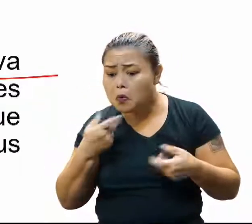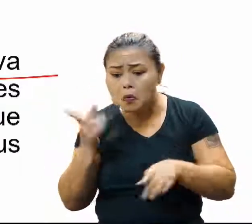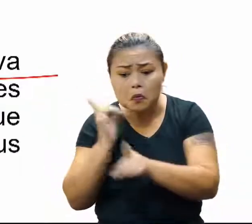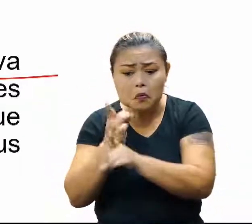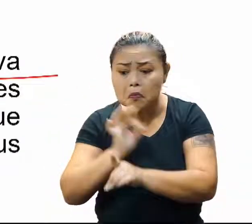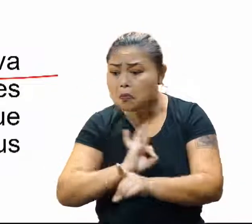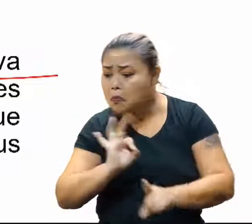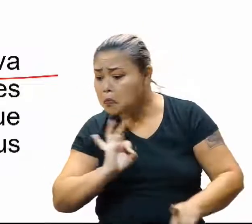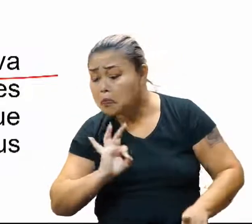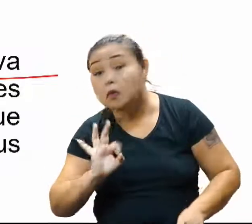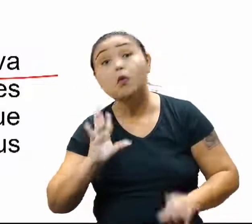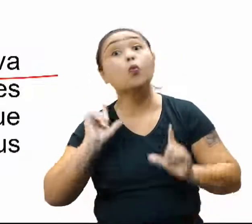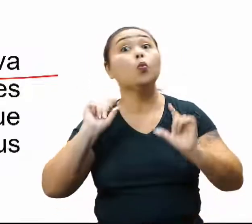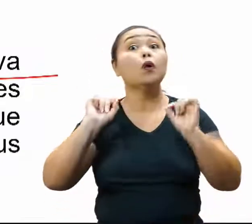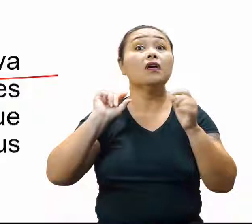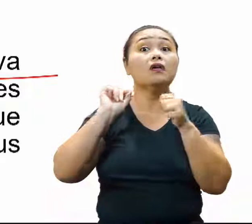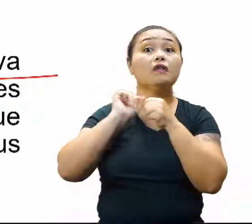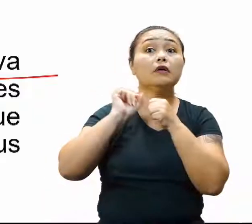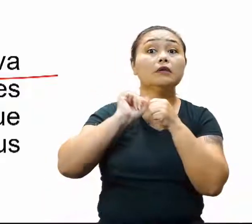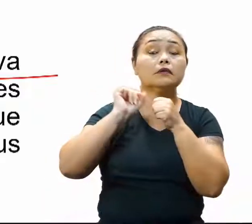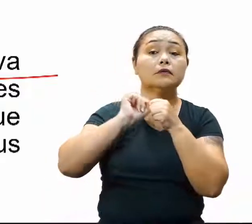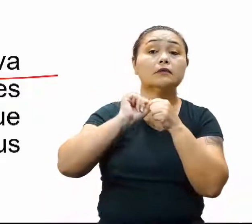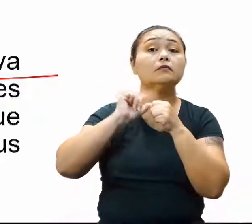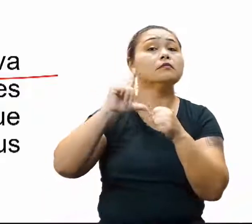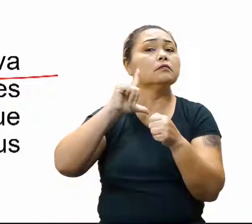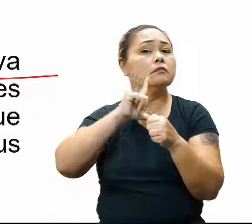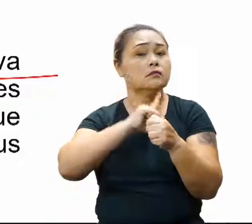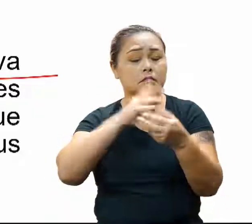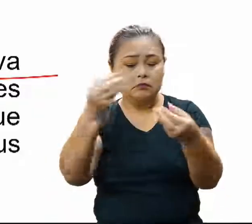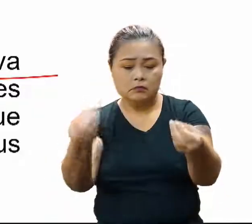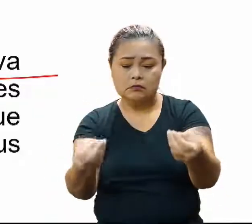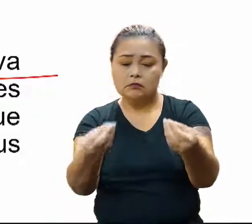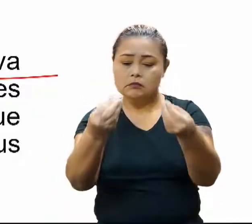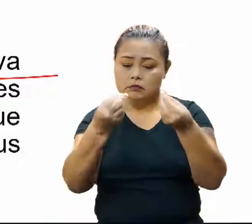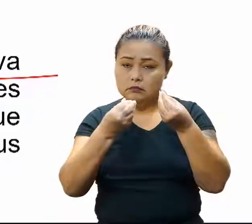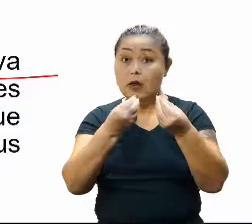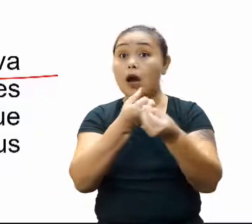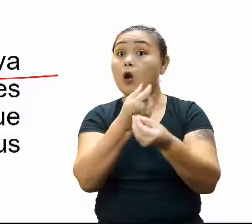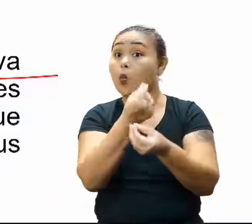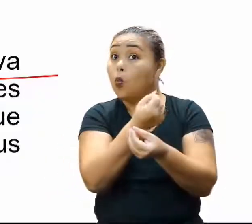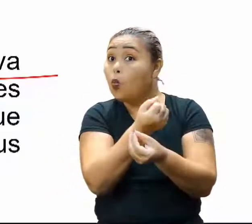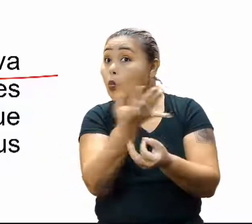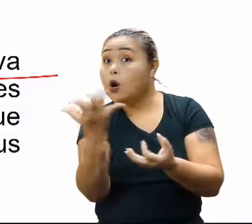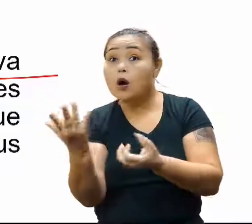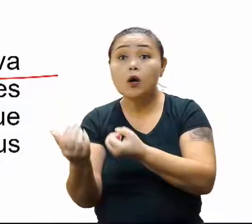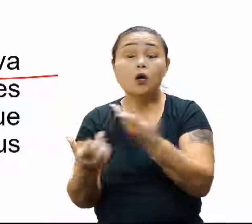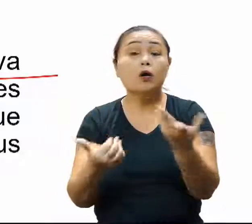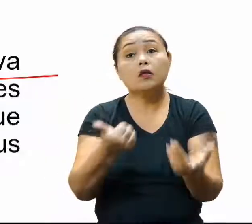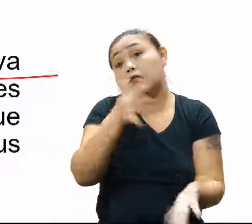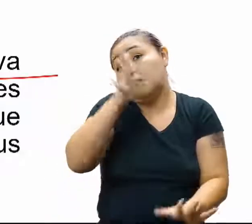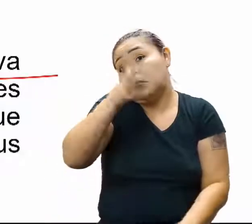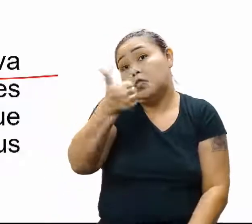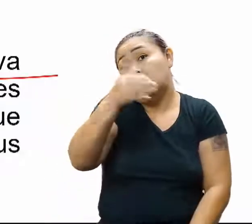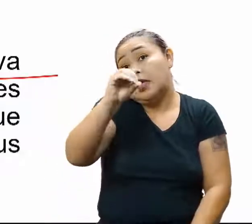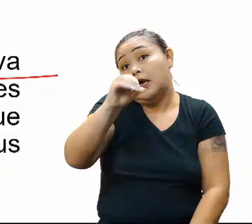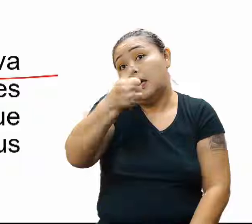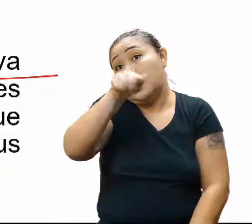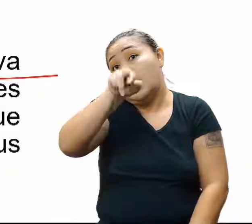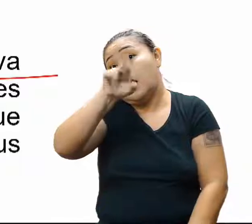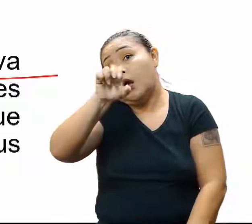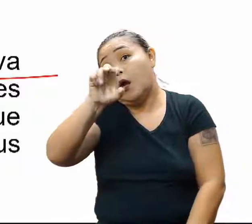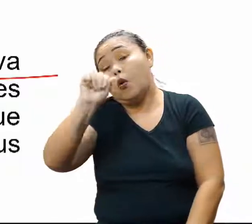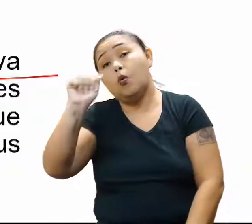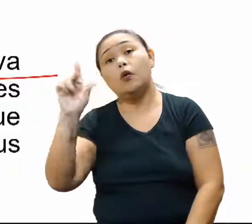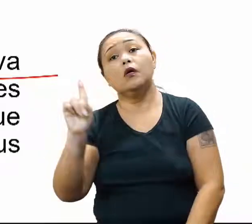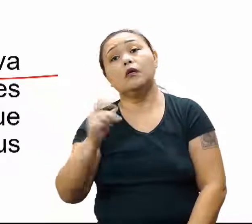fazer? Bom, tinha que entregar uma certa quantidade. Digamos 10 arrobas. Uma arroba